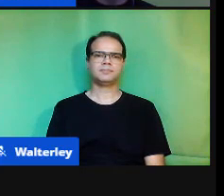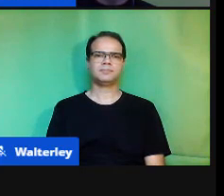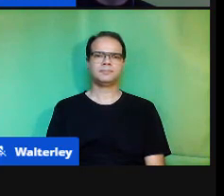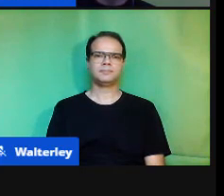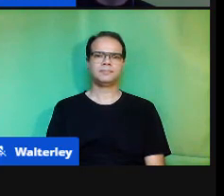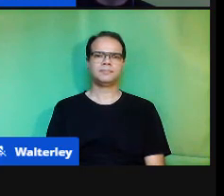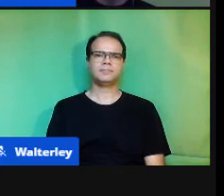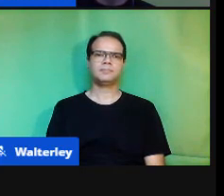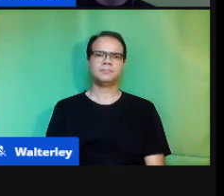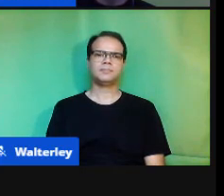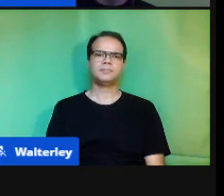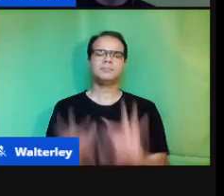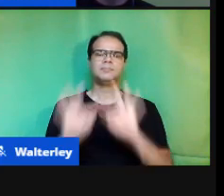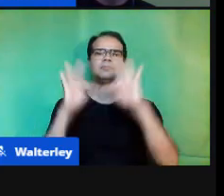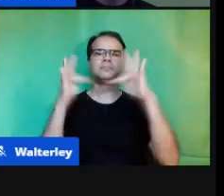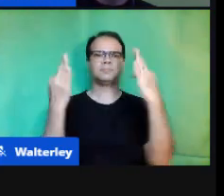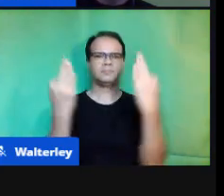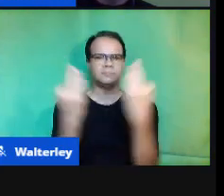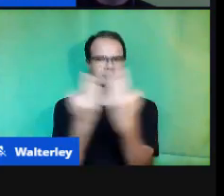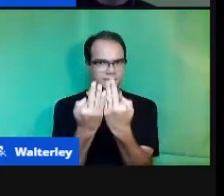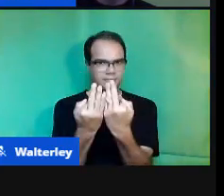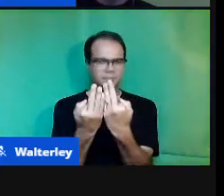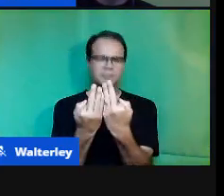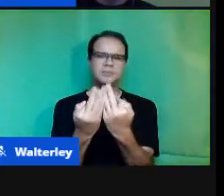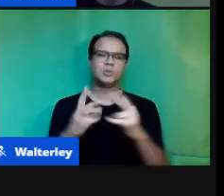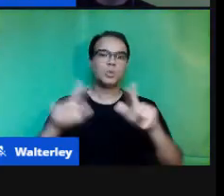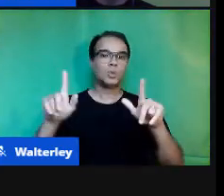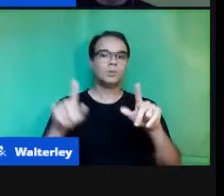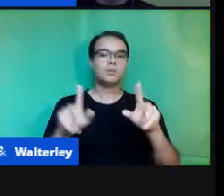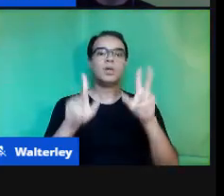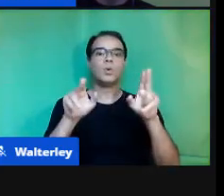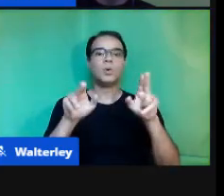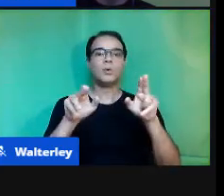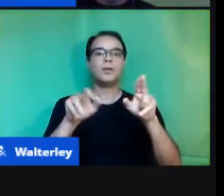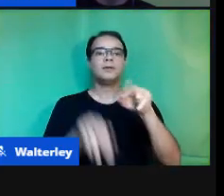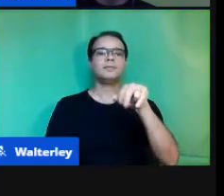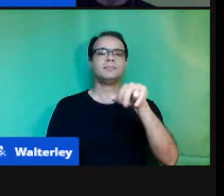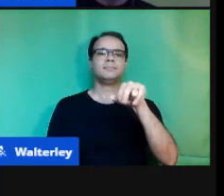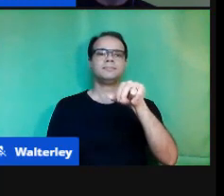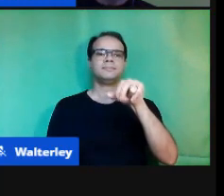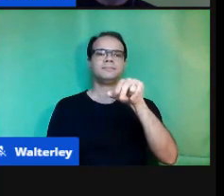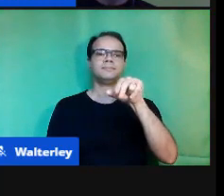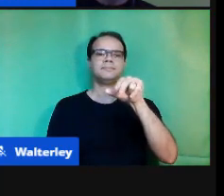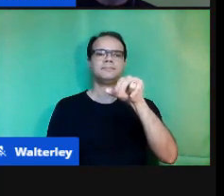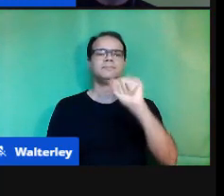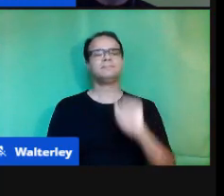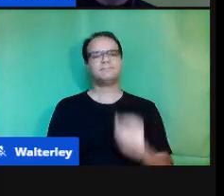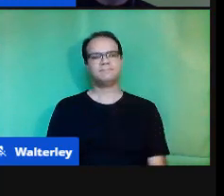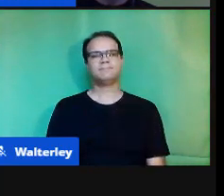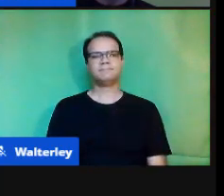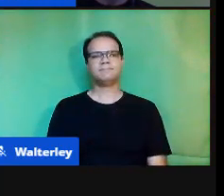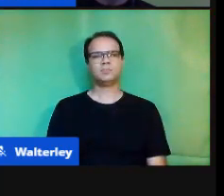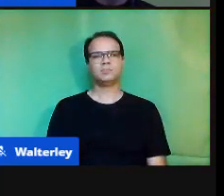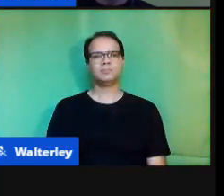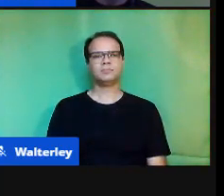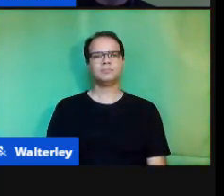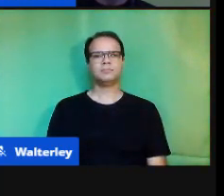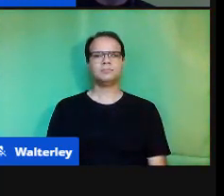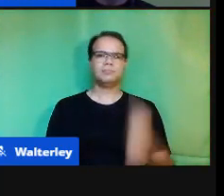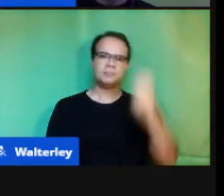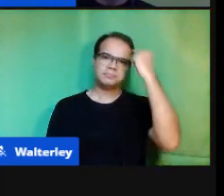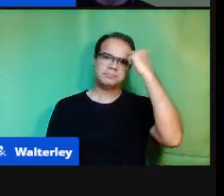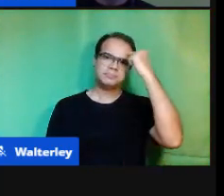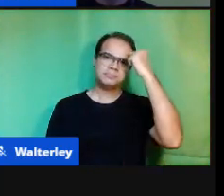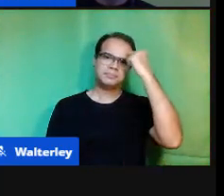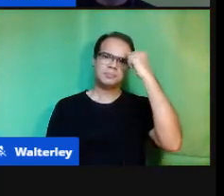Mas fraternidade significa também irmandade, união, afeto, amor ao próximo. E aí pensei que podia ser um